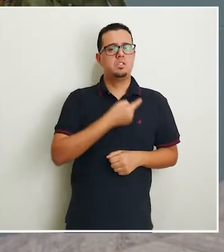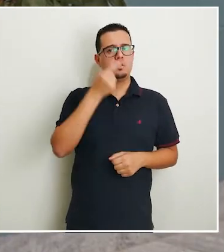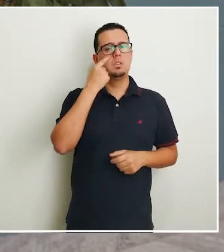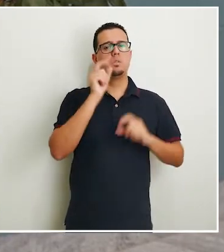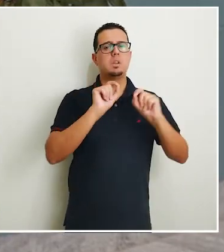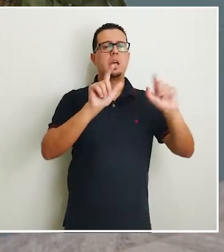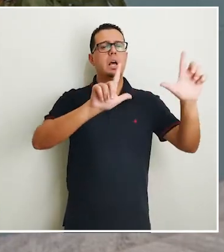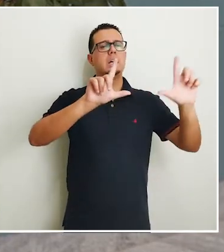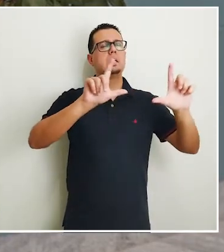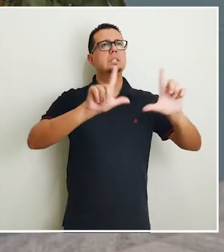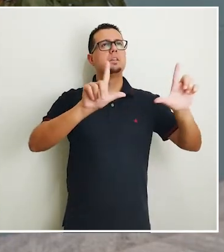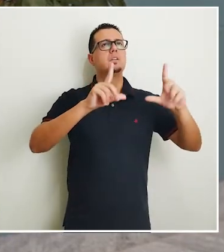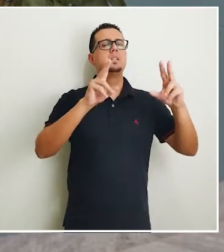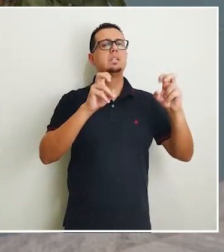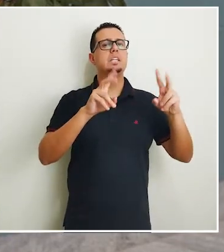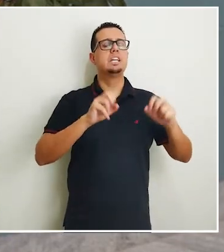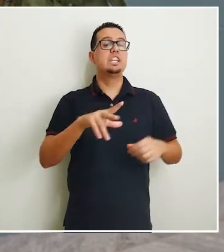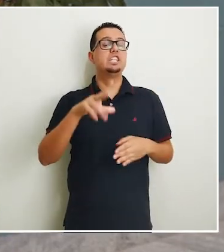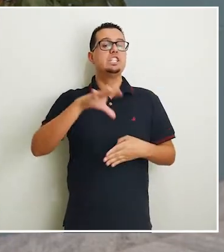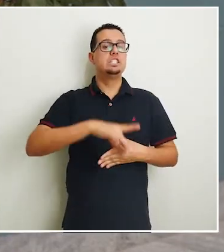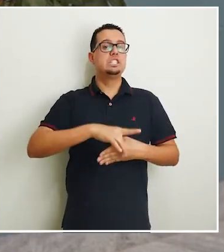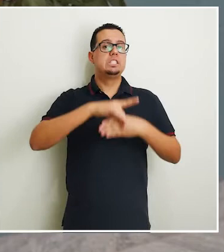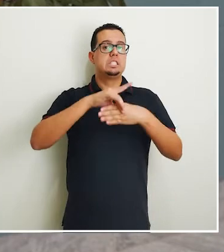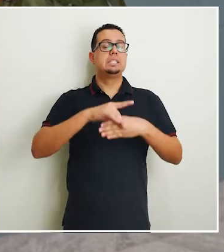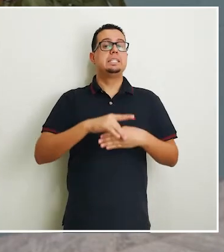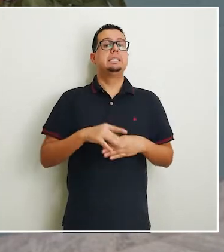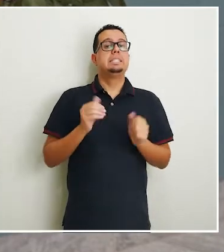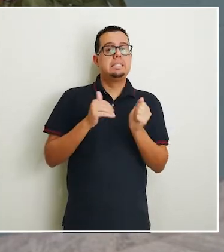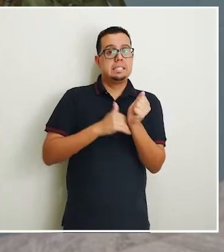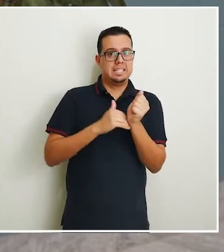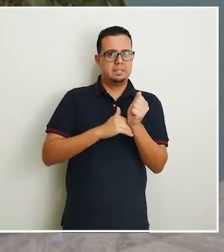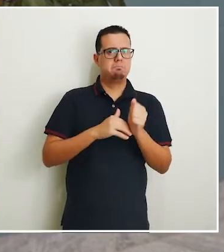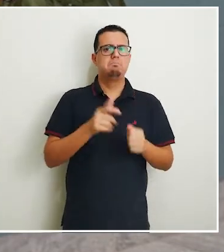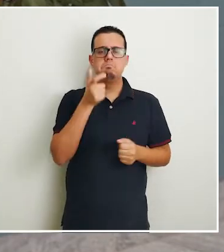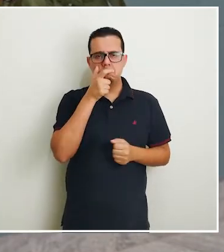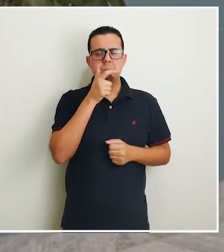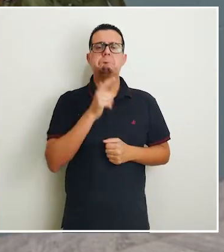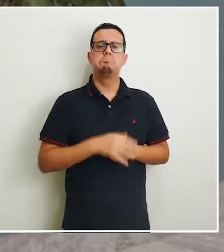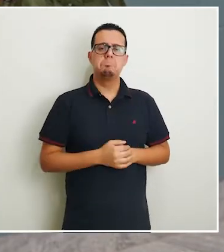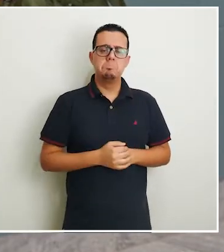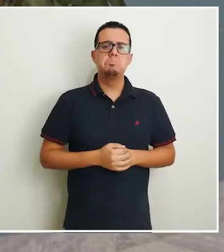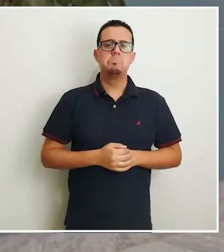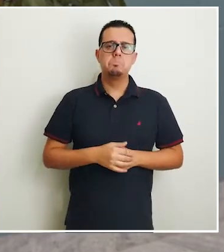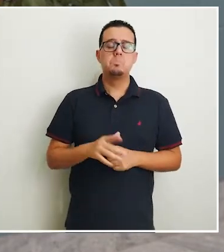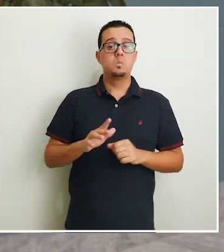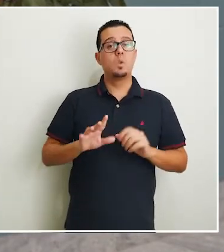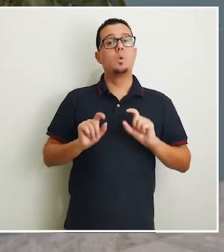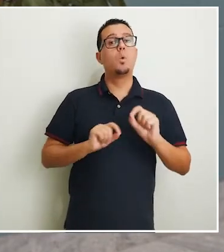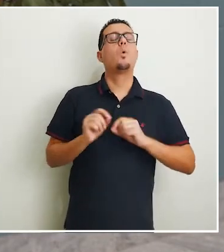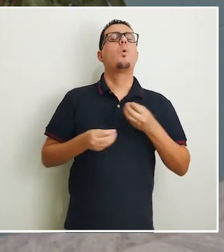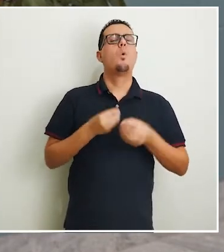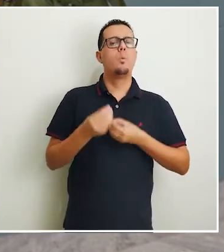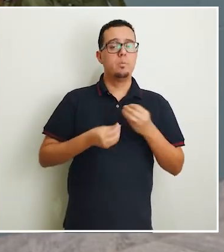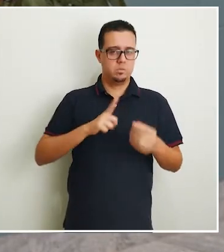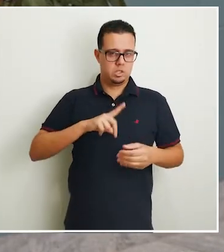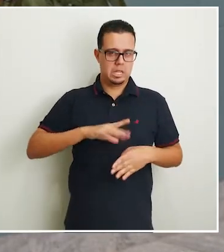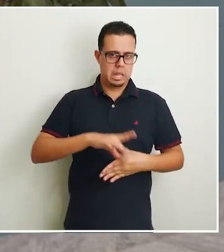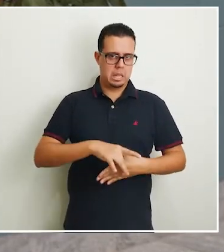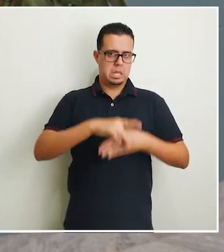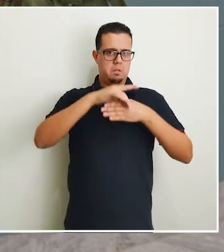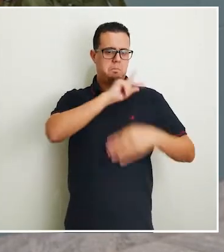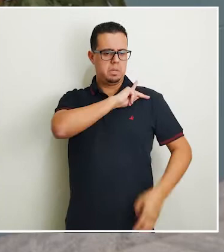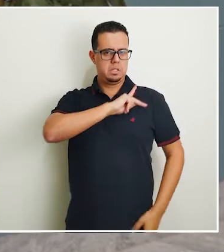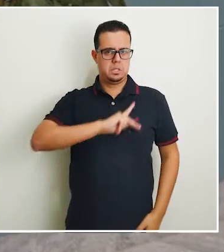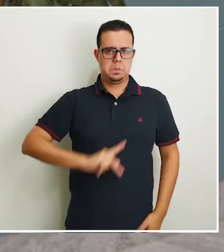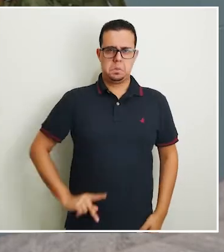que se chamava Chefe Secreto. Muito interessante. Geralmente um CEO, um diretor da mais